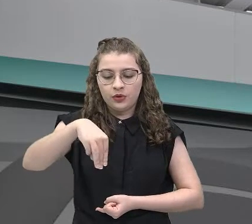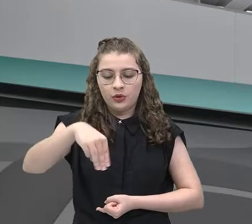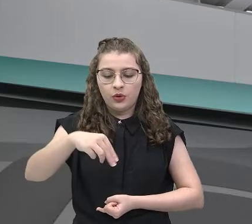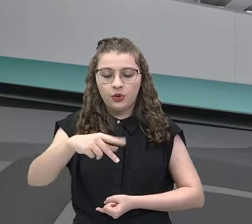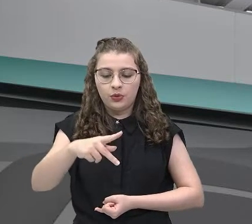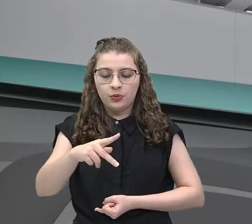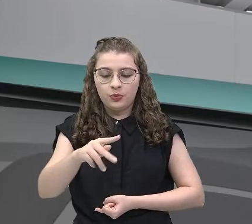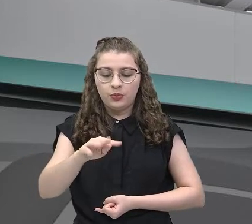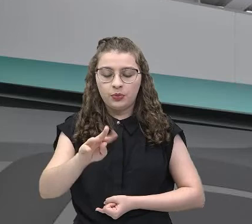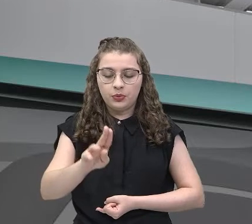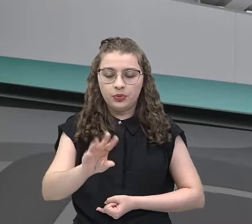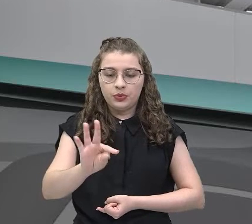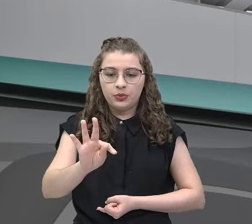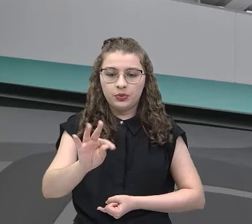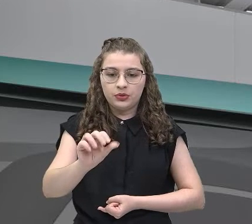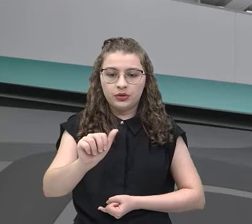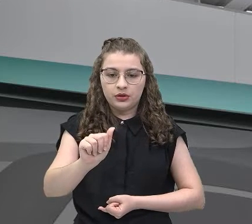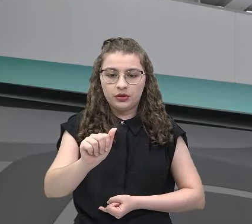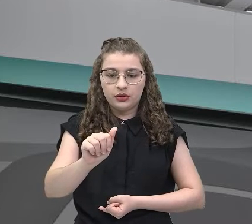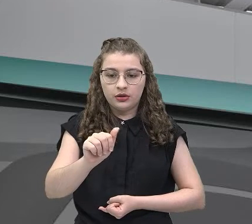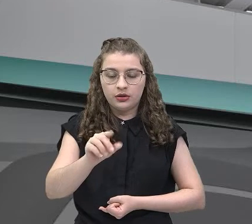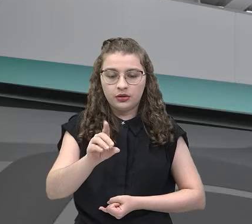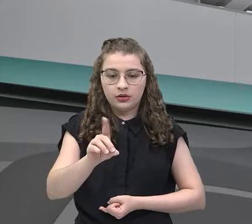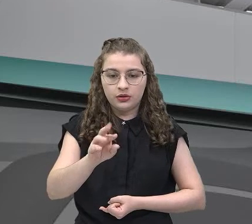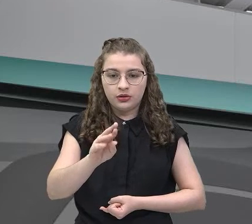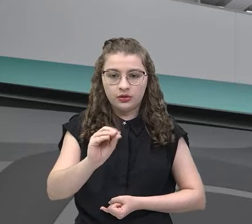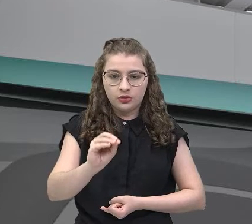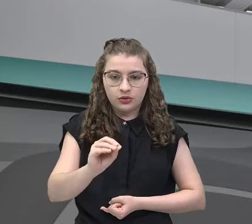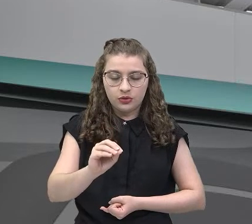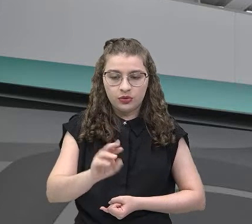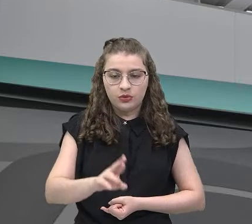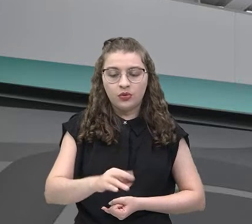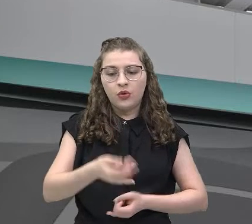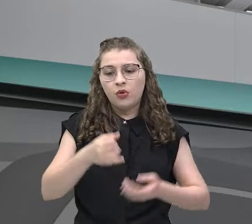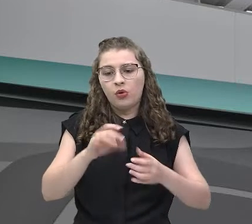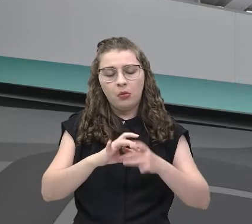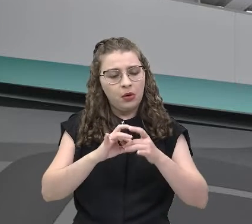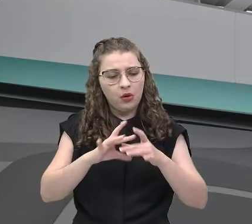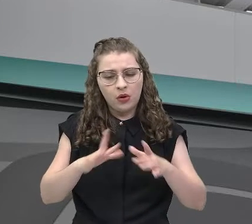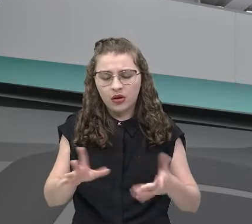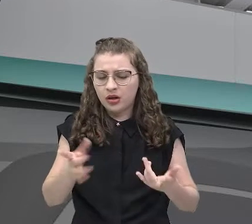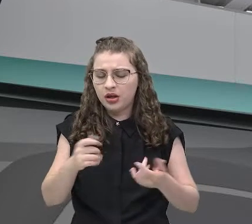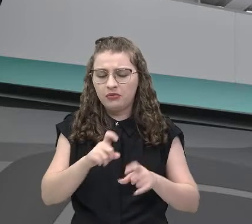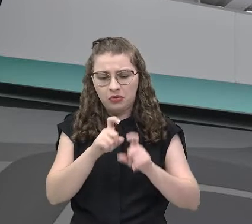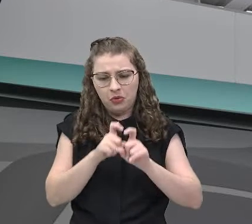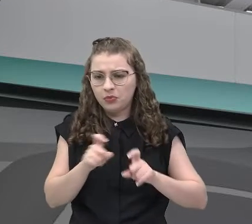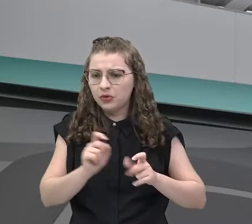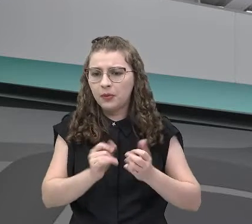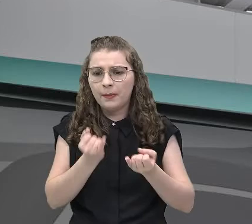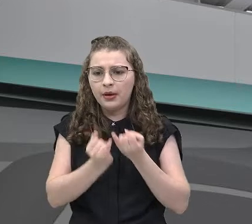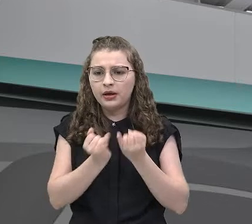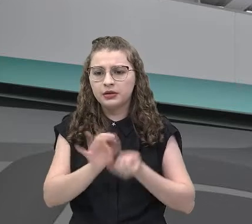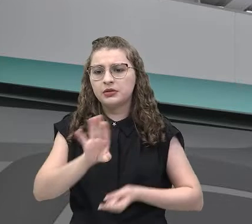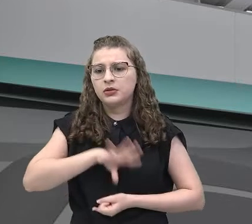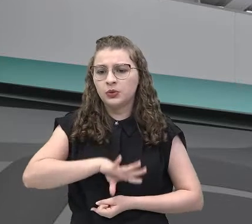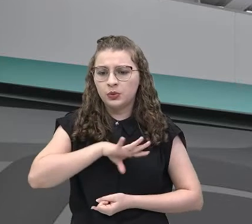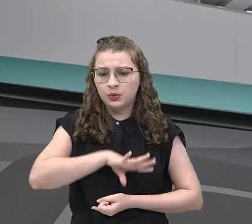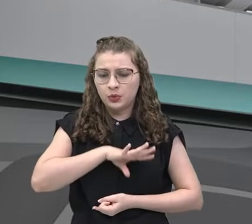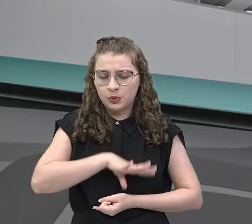computador. Independence, independência, né? Independence, só as últimas palavrinhas ali que